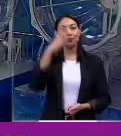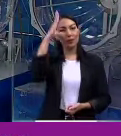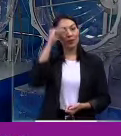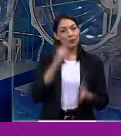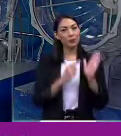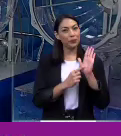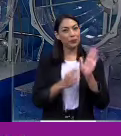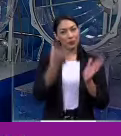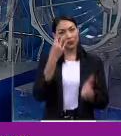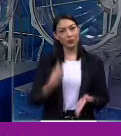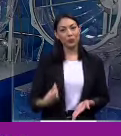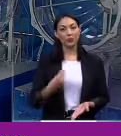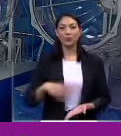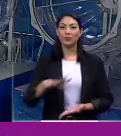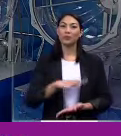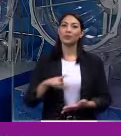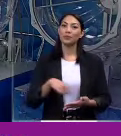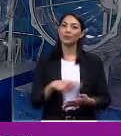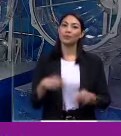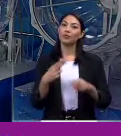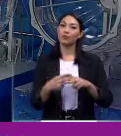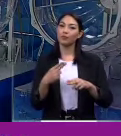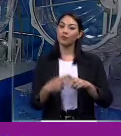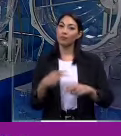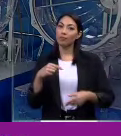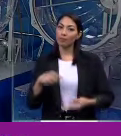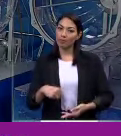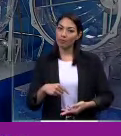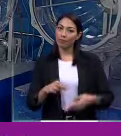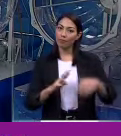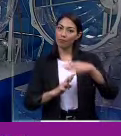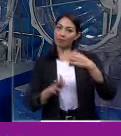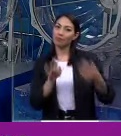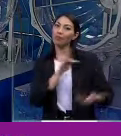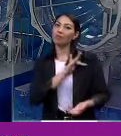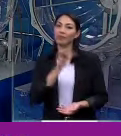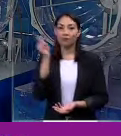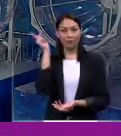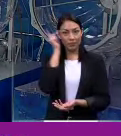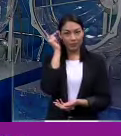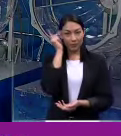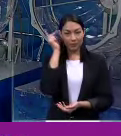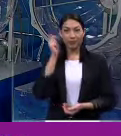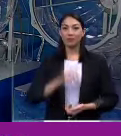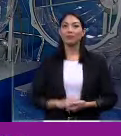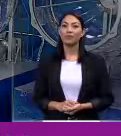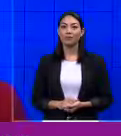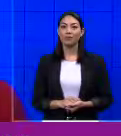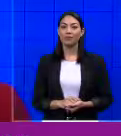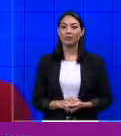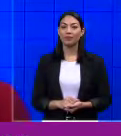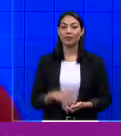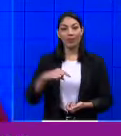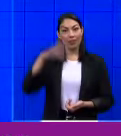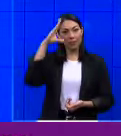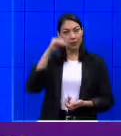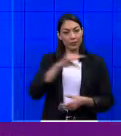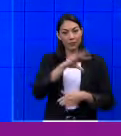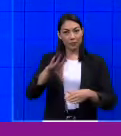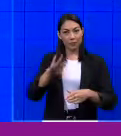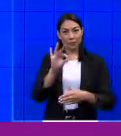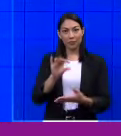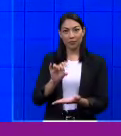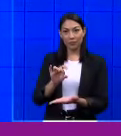Boa noite, falamos ao vivo do Espaço Loterias Caixa, diretamente aqui do Terminal Rodoviário do Tietê, em São Paulo. Essa noite